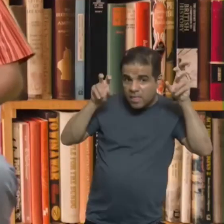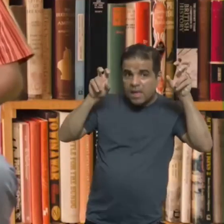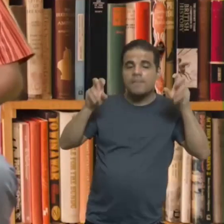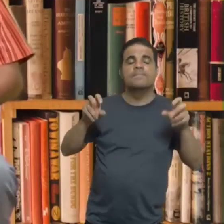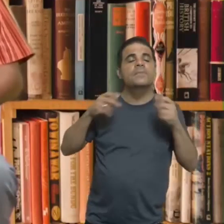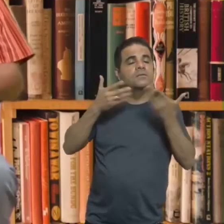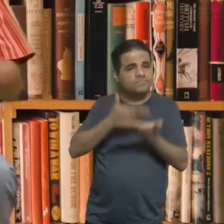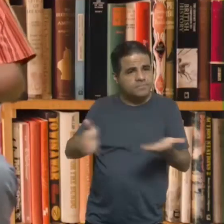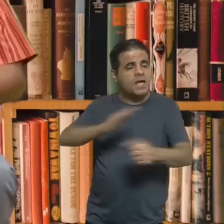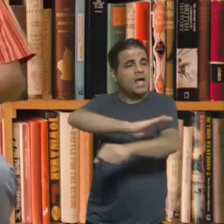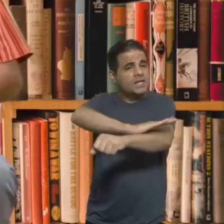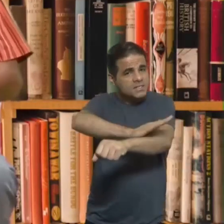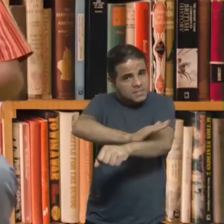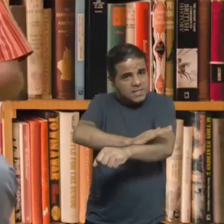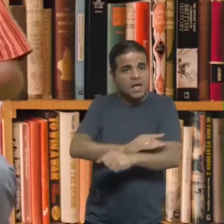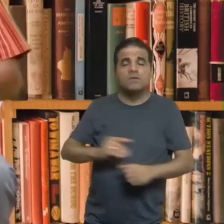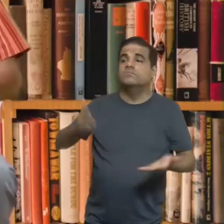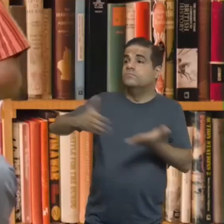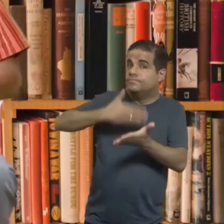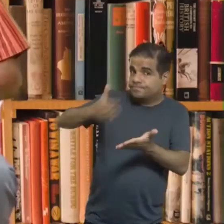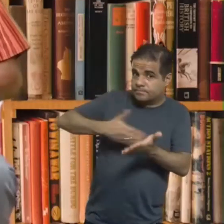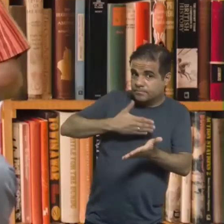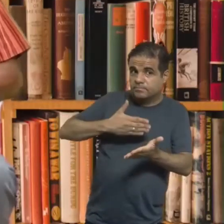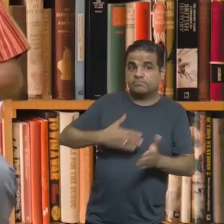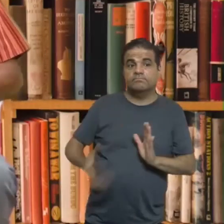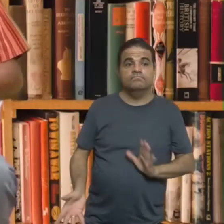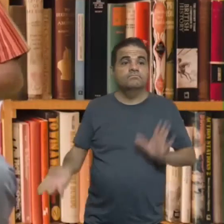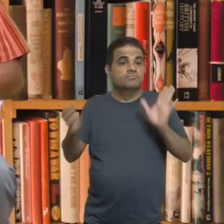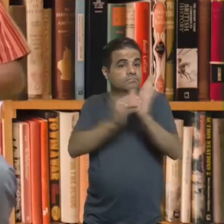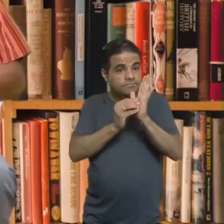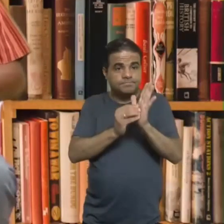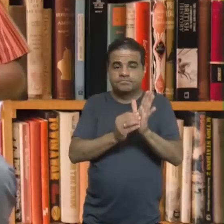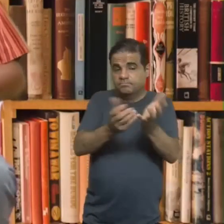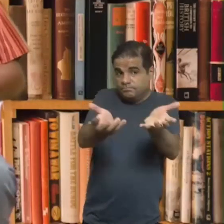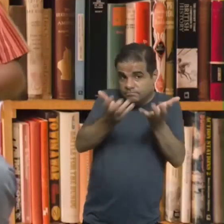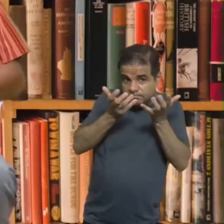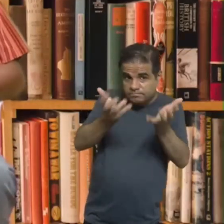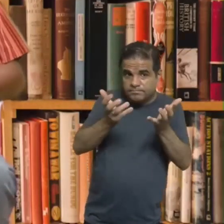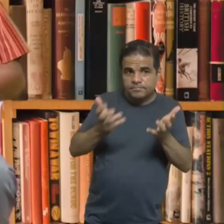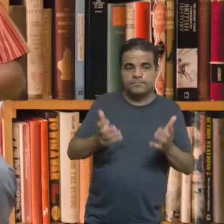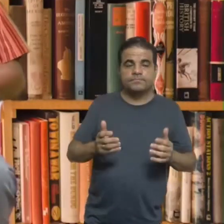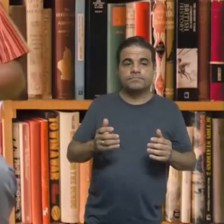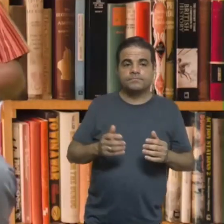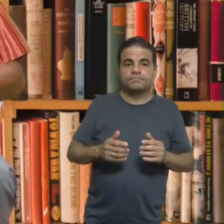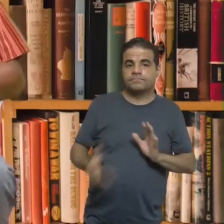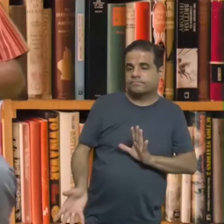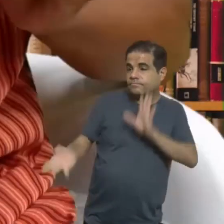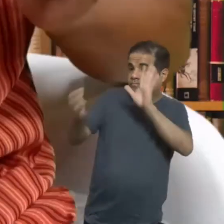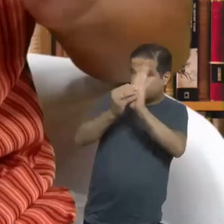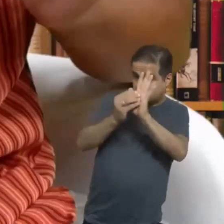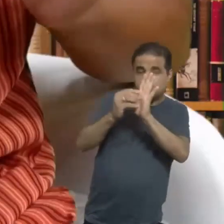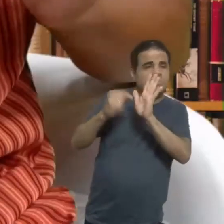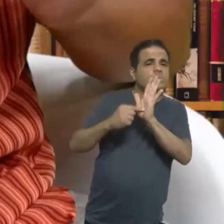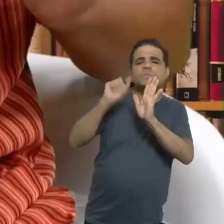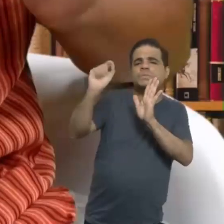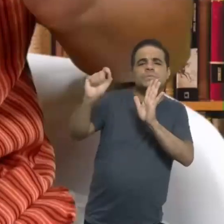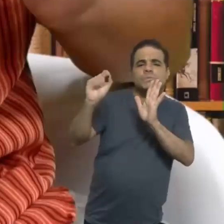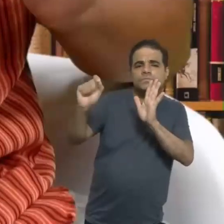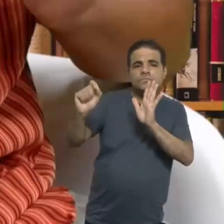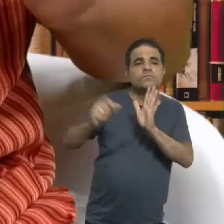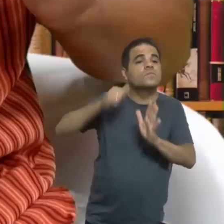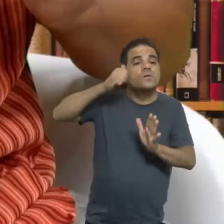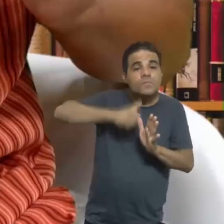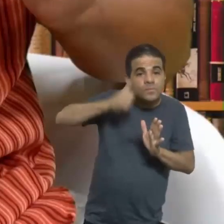da questão racial um desses livros que gostaria de destacar é exatamente